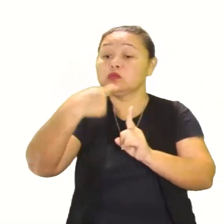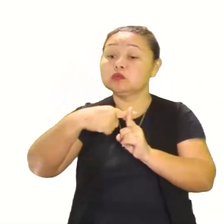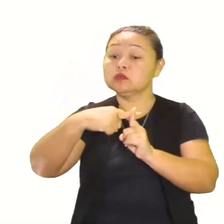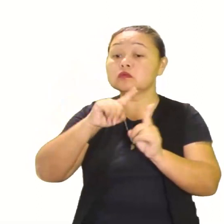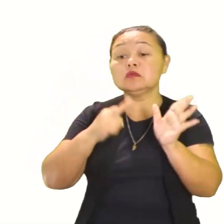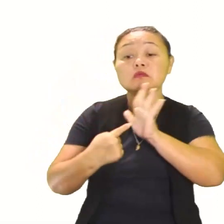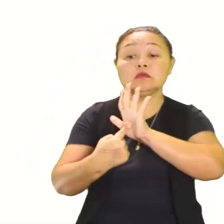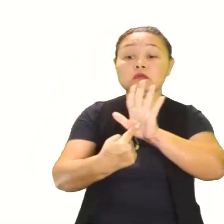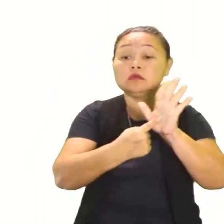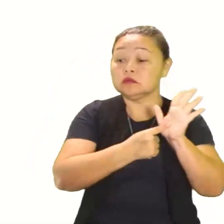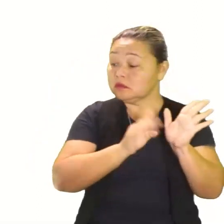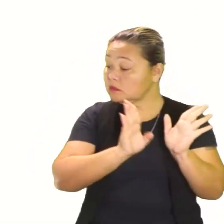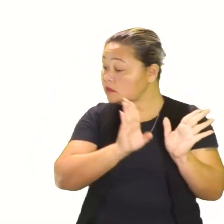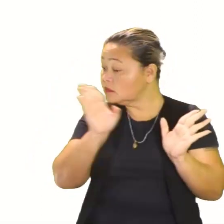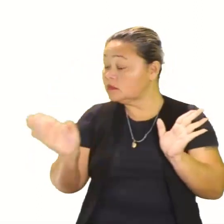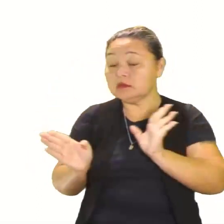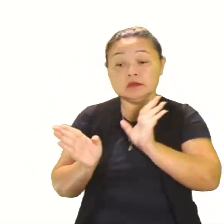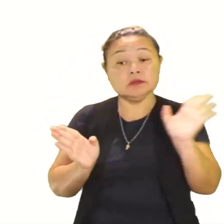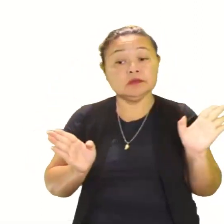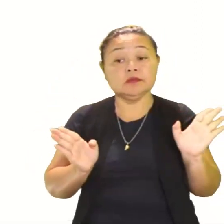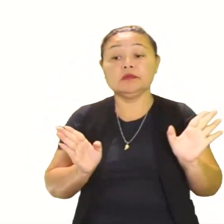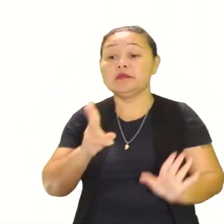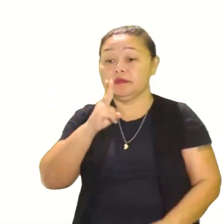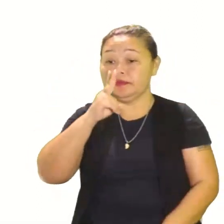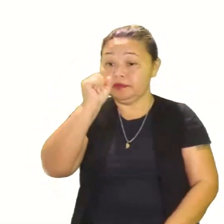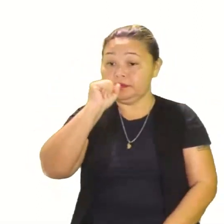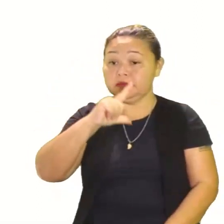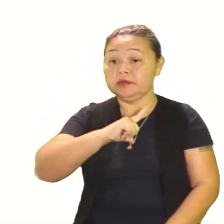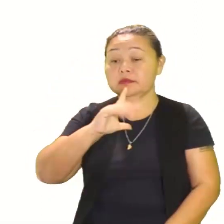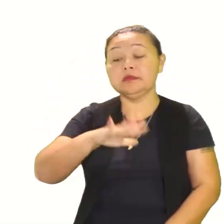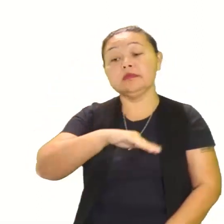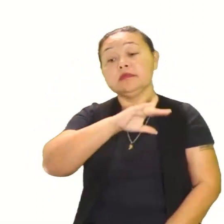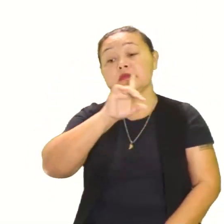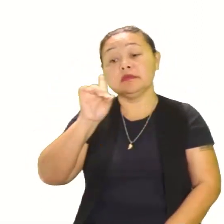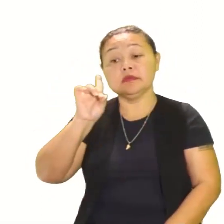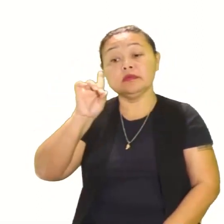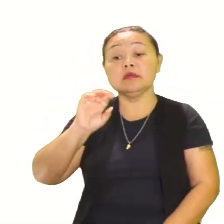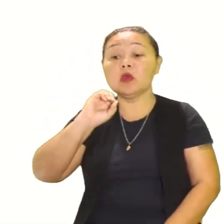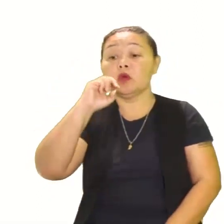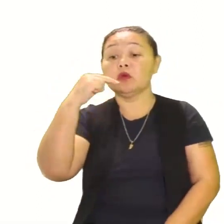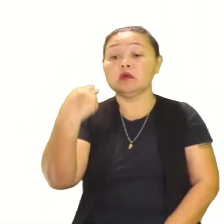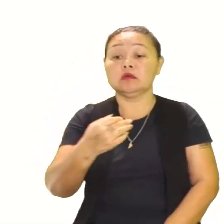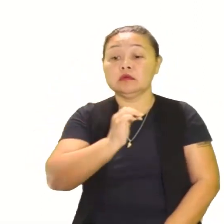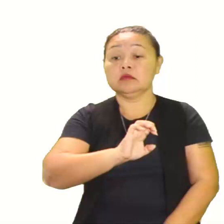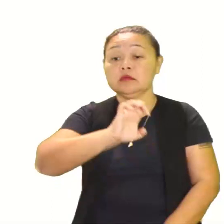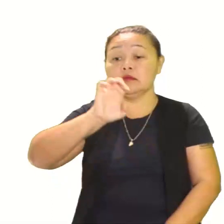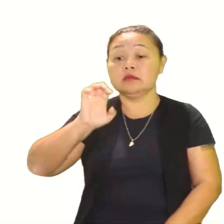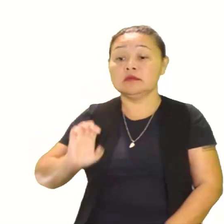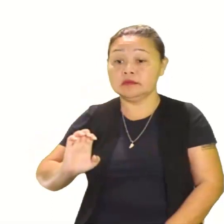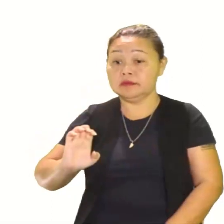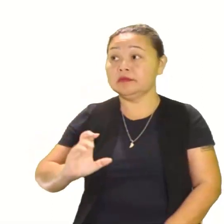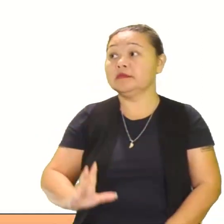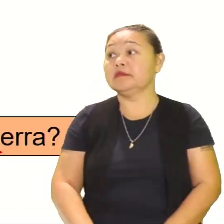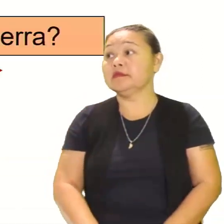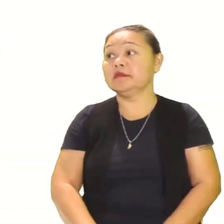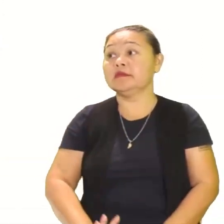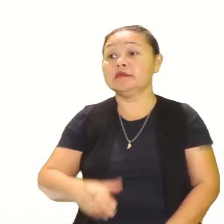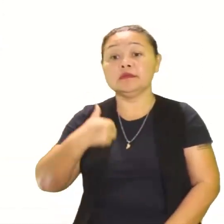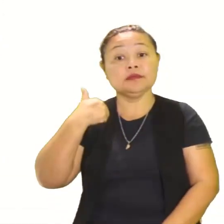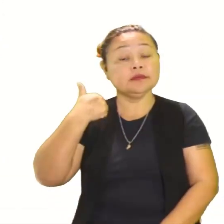irá indicar o sentido das forças, se é para a direita ou para a